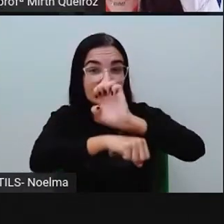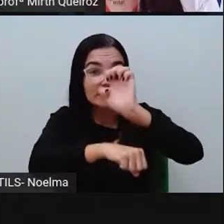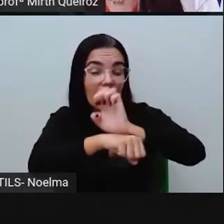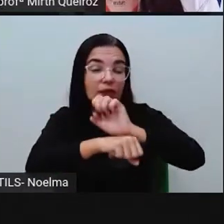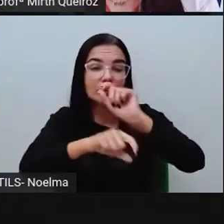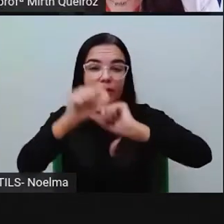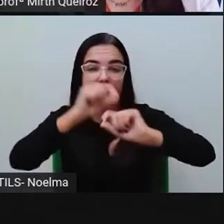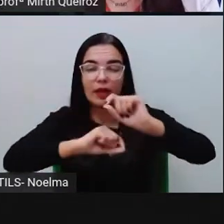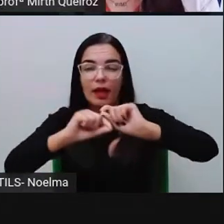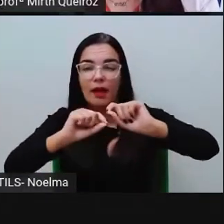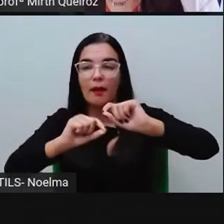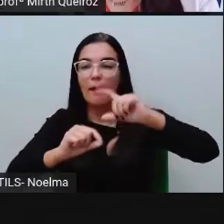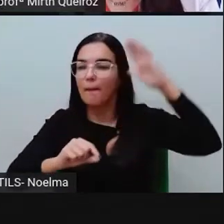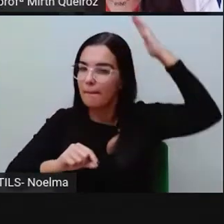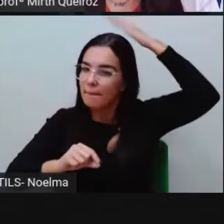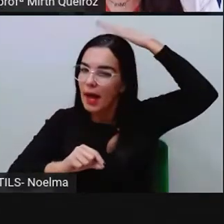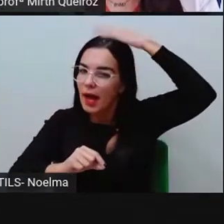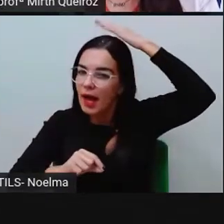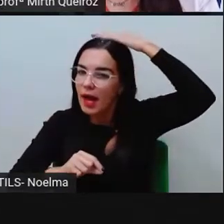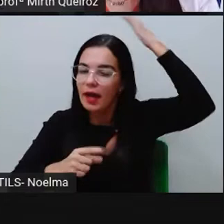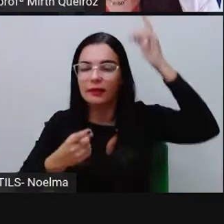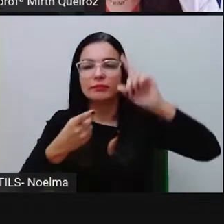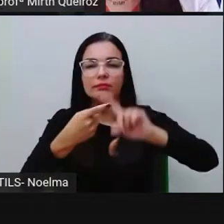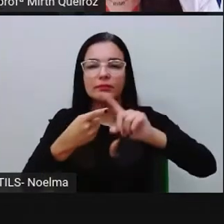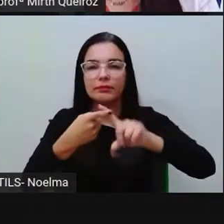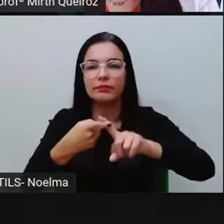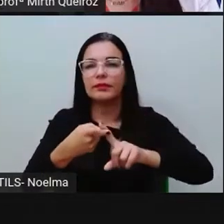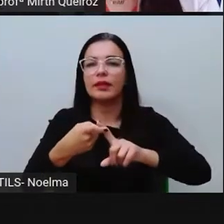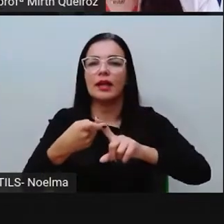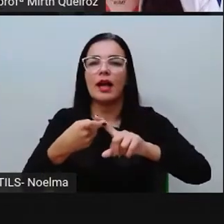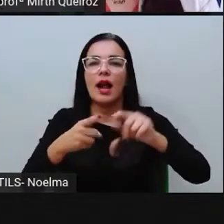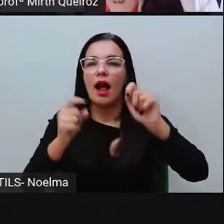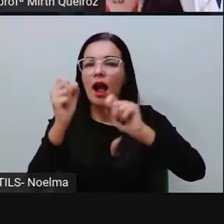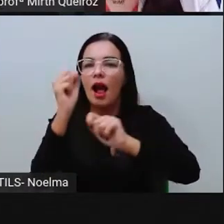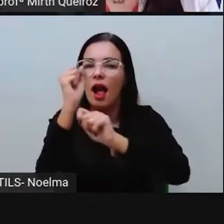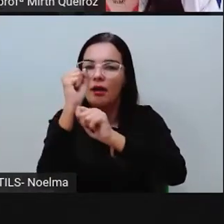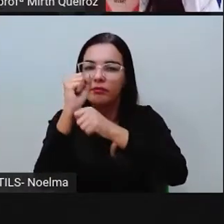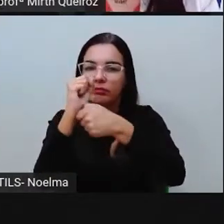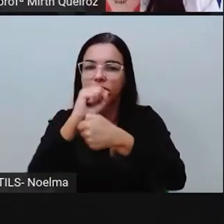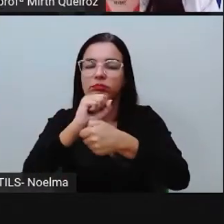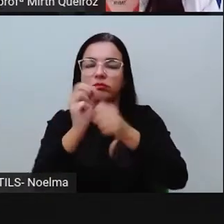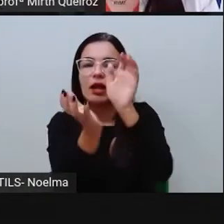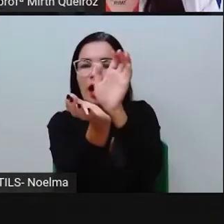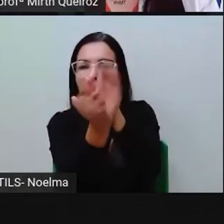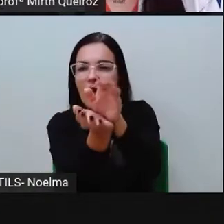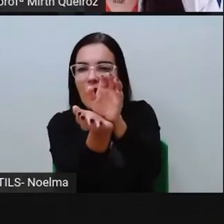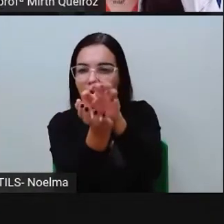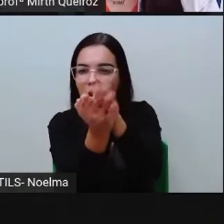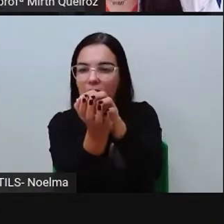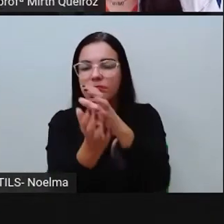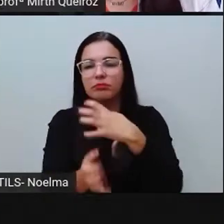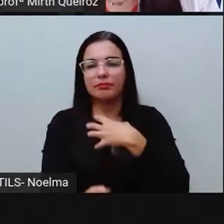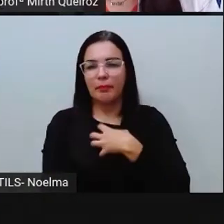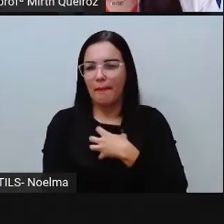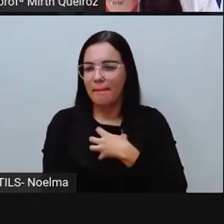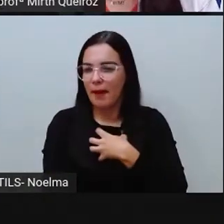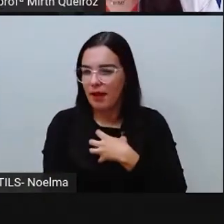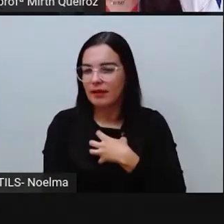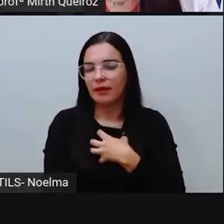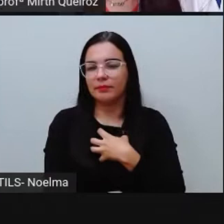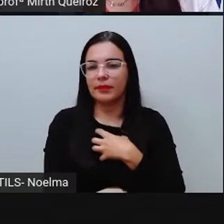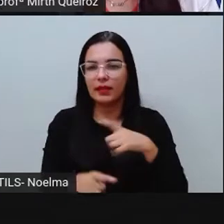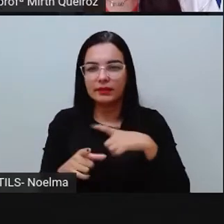Norte, Piauí, Maranhão, Alagoas, Pernambuco, Sergipe e Bahia. São